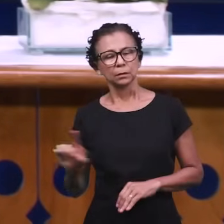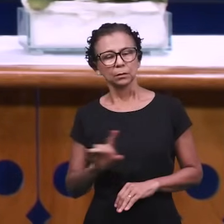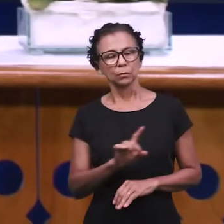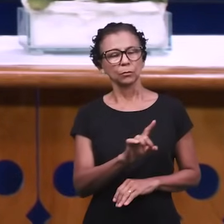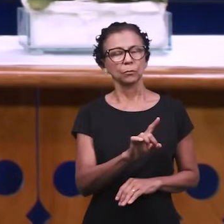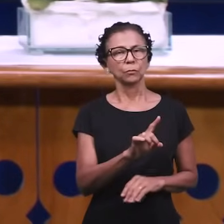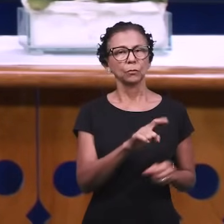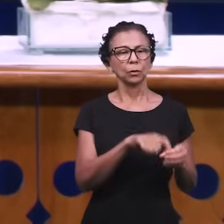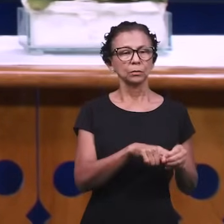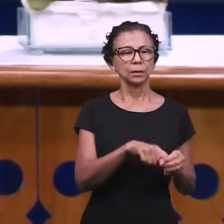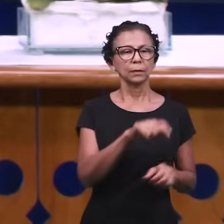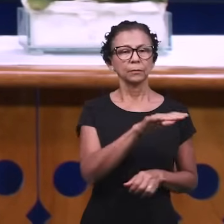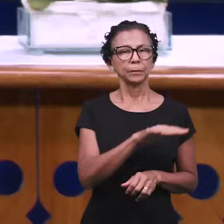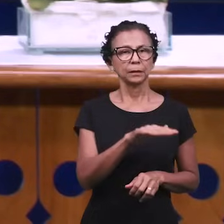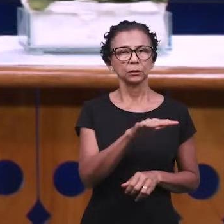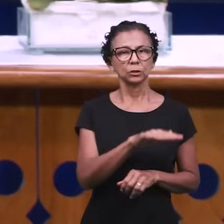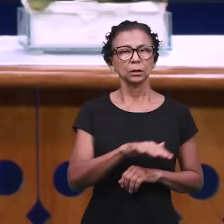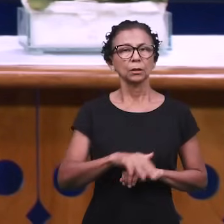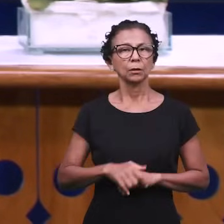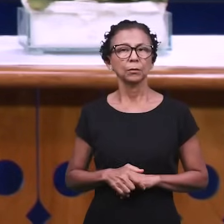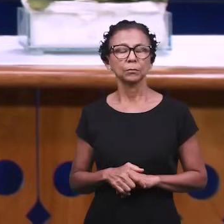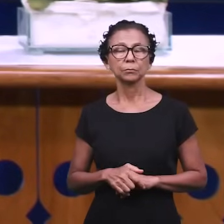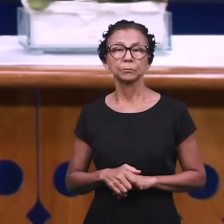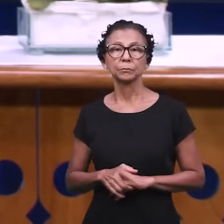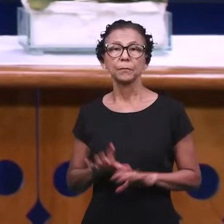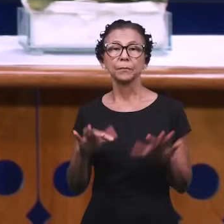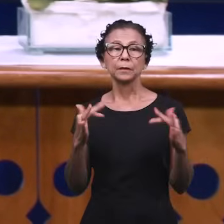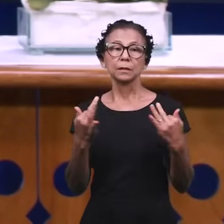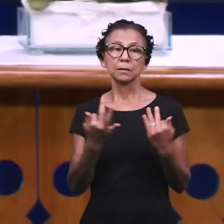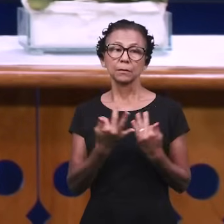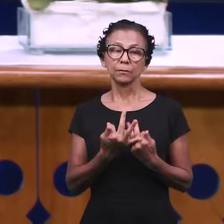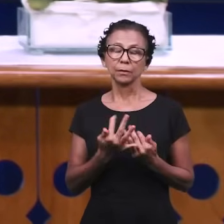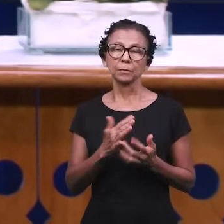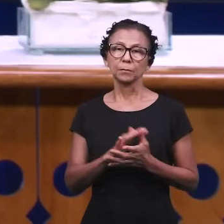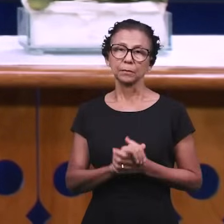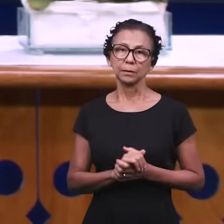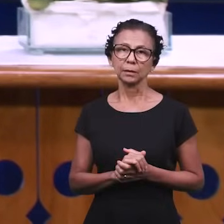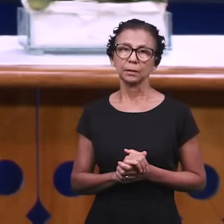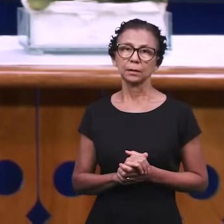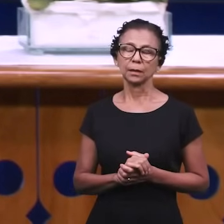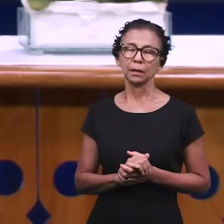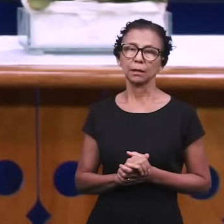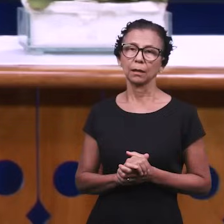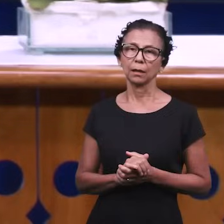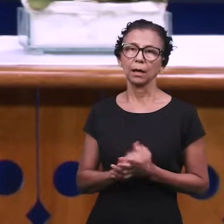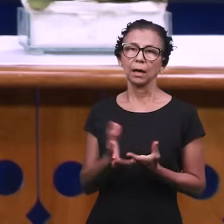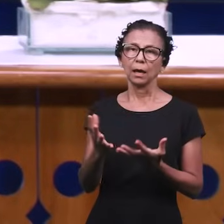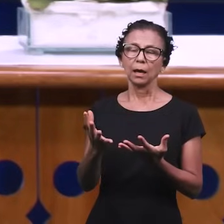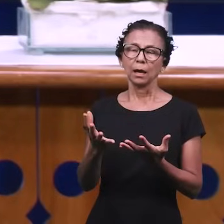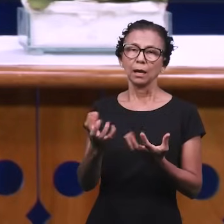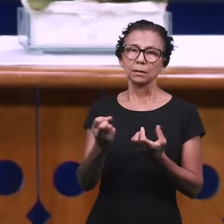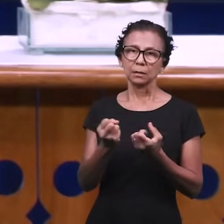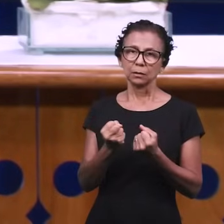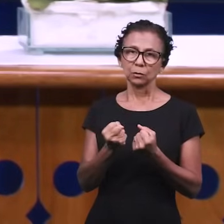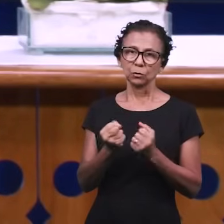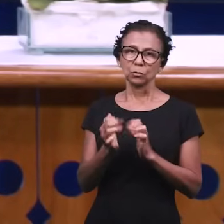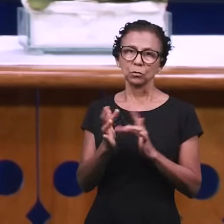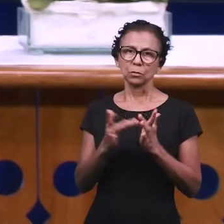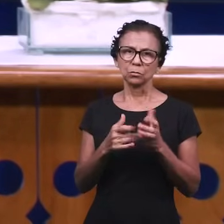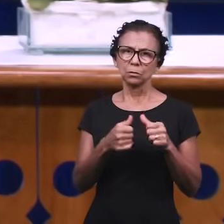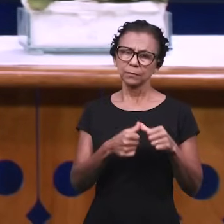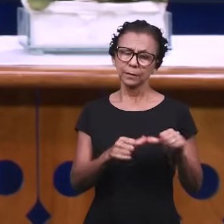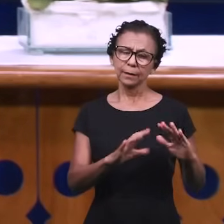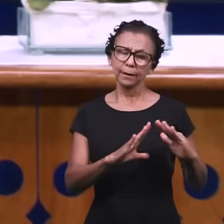da família. Então essa família que escolheu abrigou o Senhor Jesus durante os 4 dias em que,